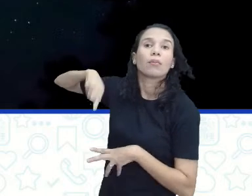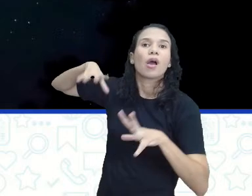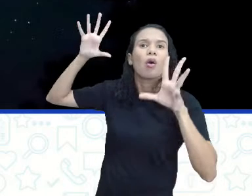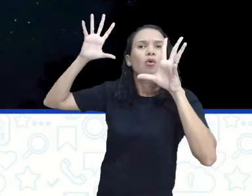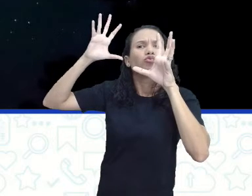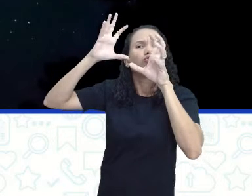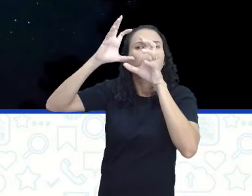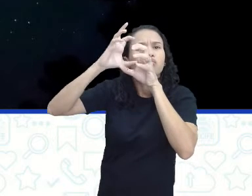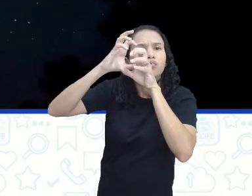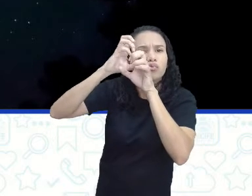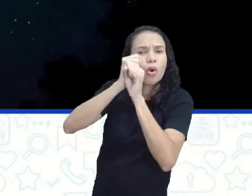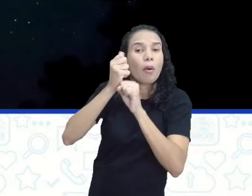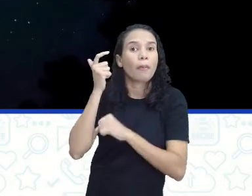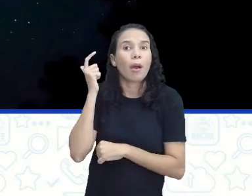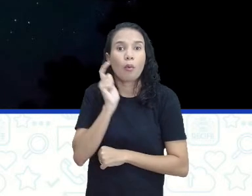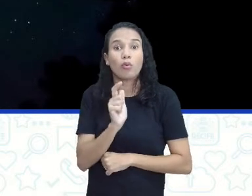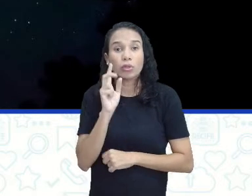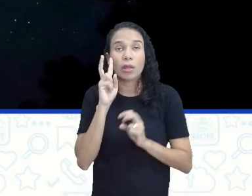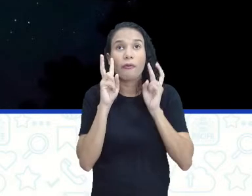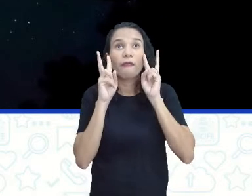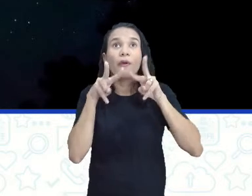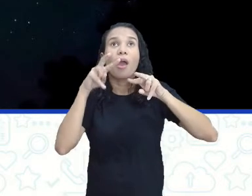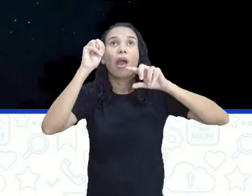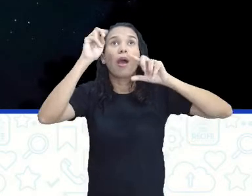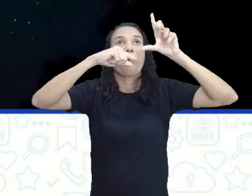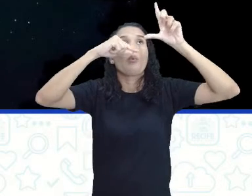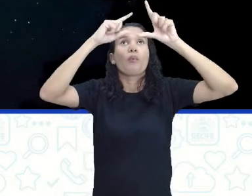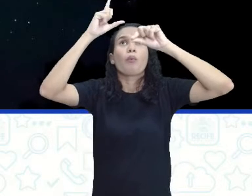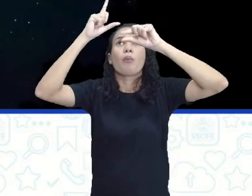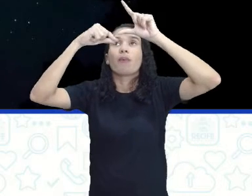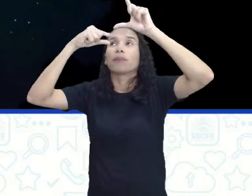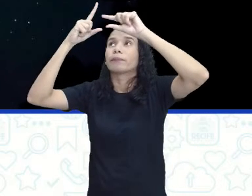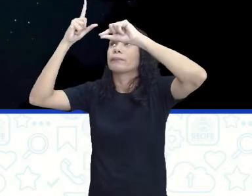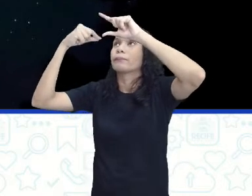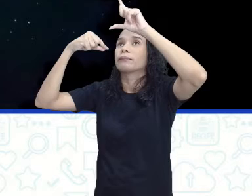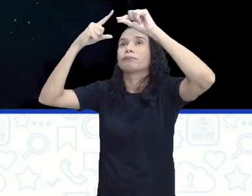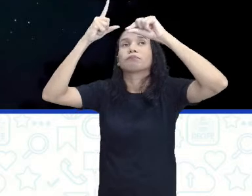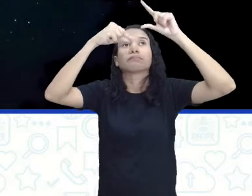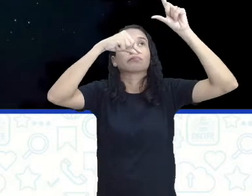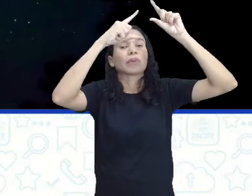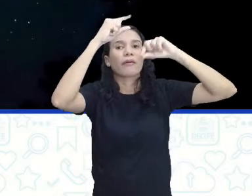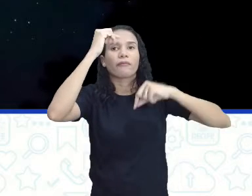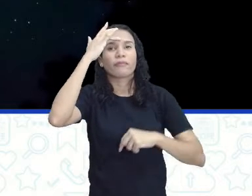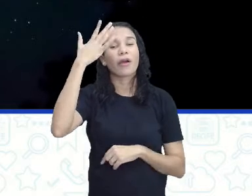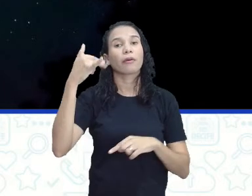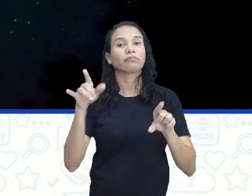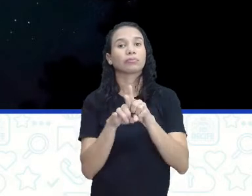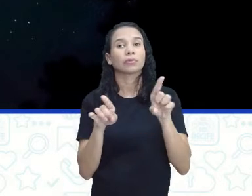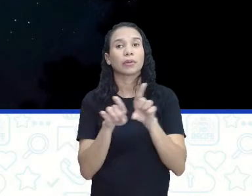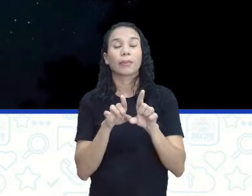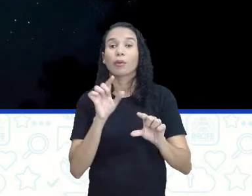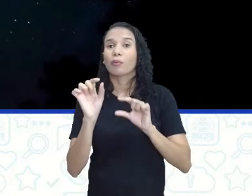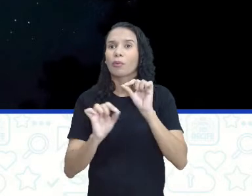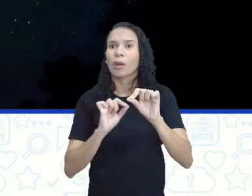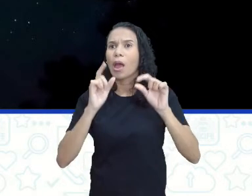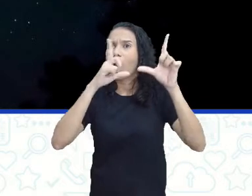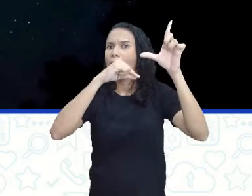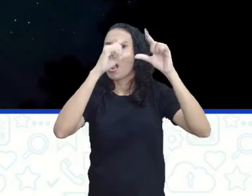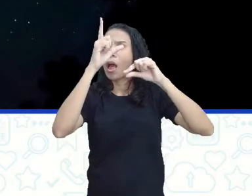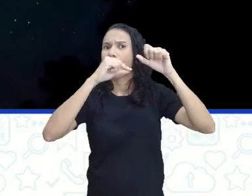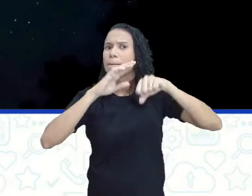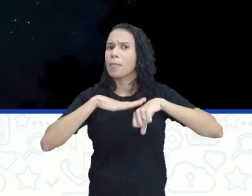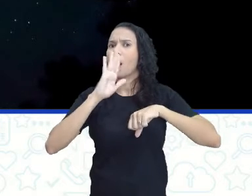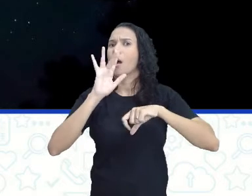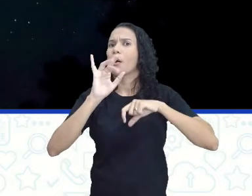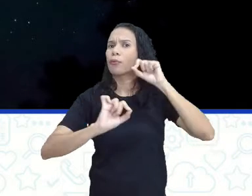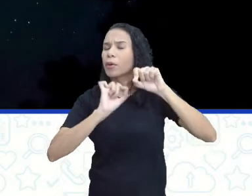Para que a gente consiga enxergar as estrelas no céu com maior facilidade, né? E vemos até muito mais estrelas. Estamos vendo